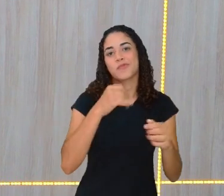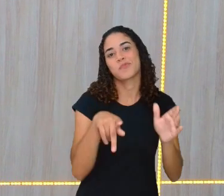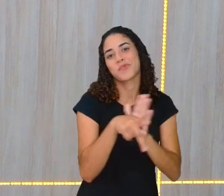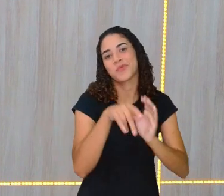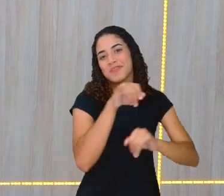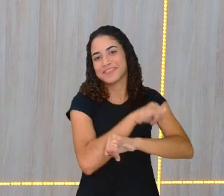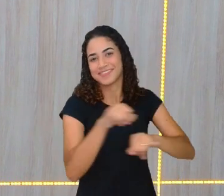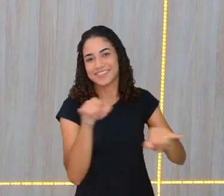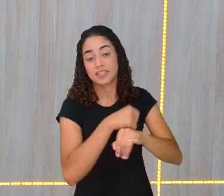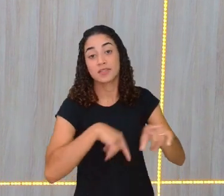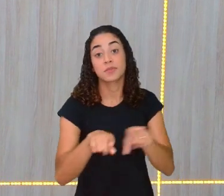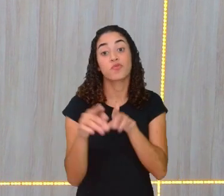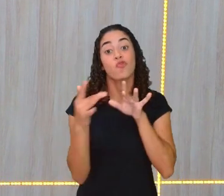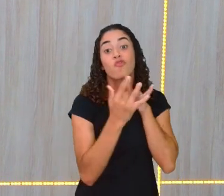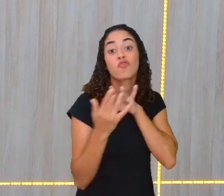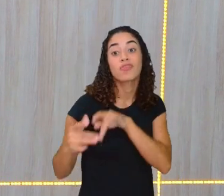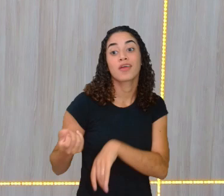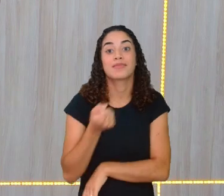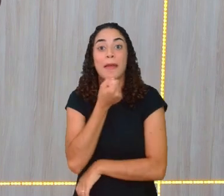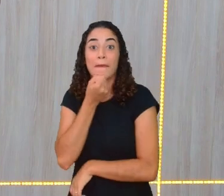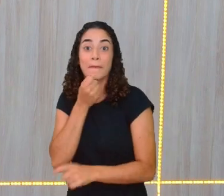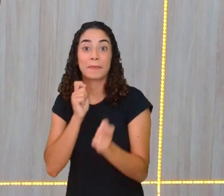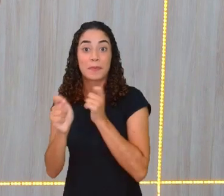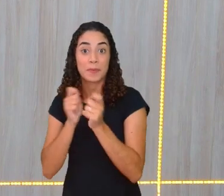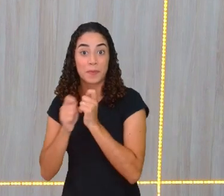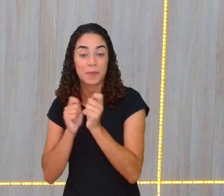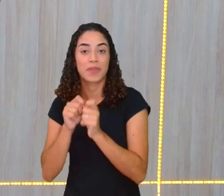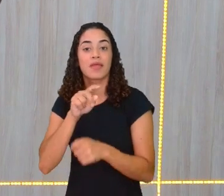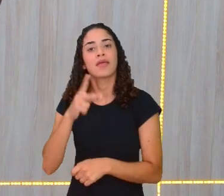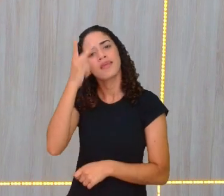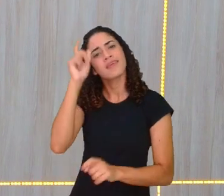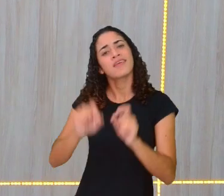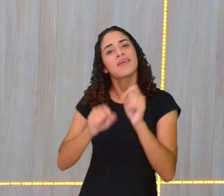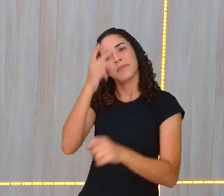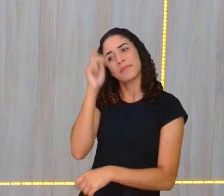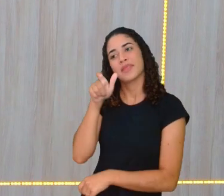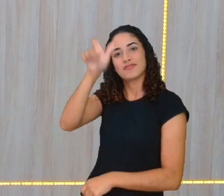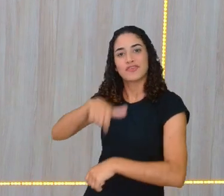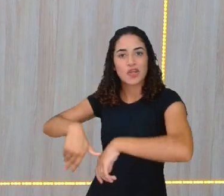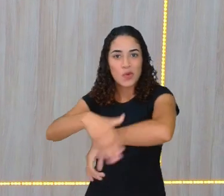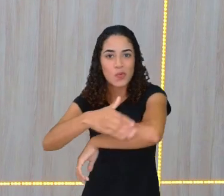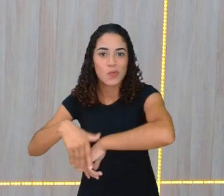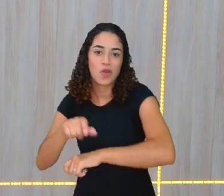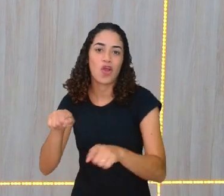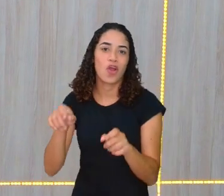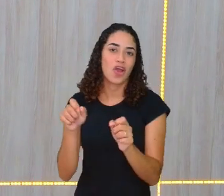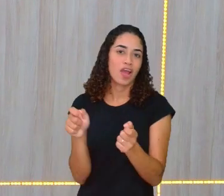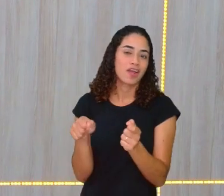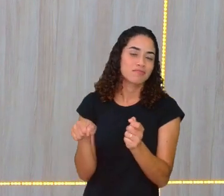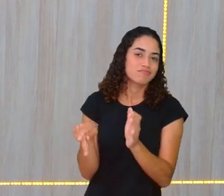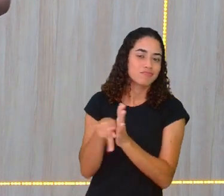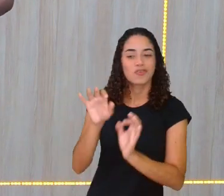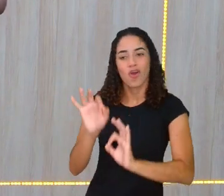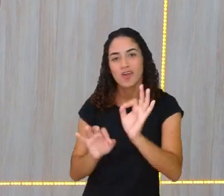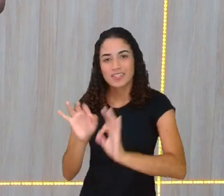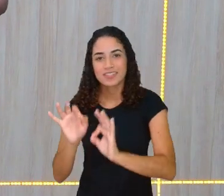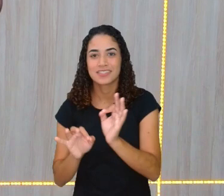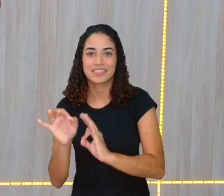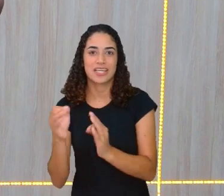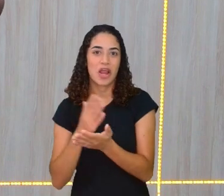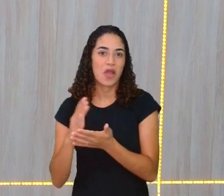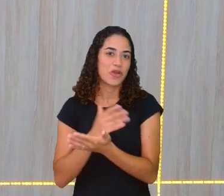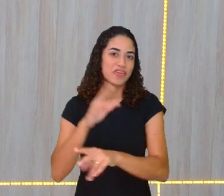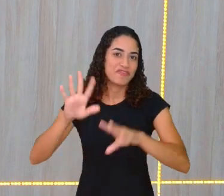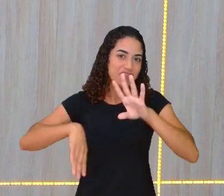contato entre os repórteres, que são os indivíduos que estão na rua fazendo as matérias, fazendo a cobertura de algum